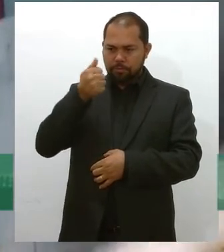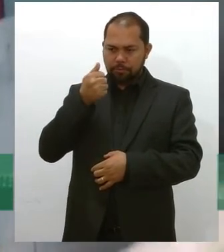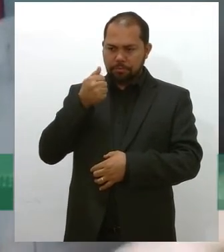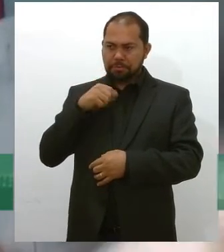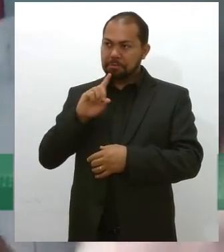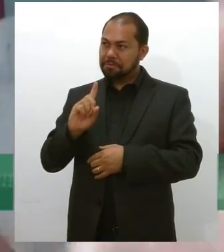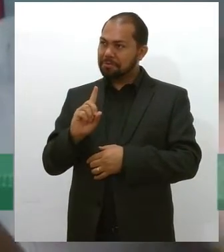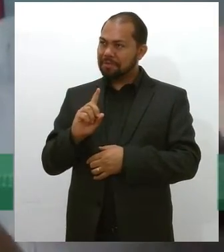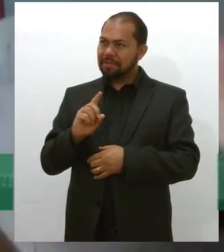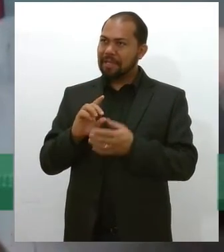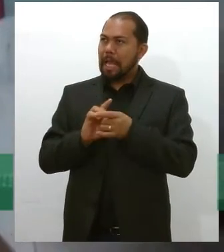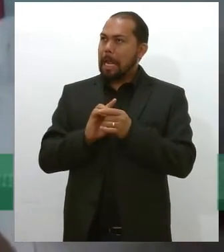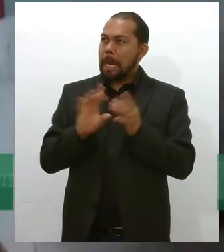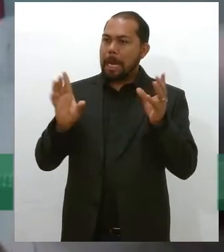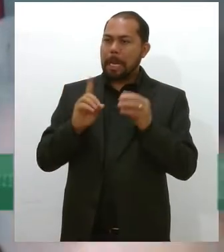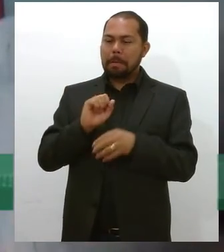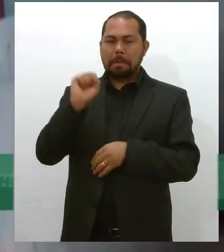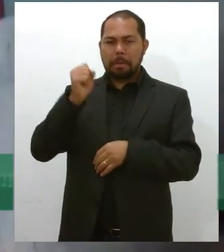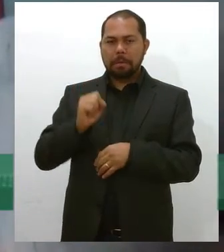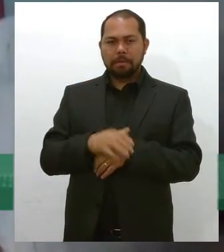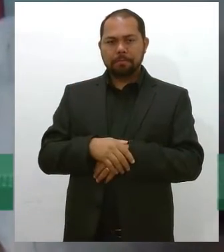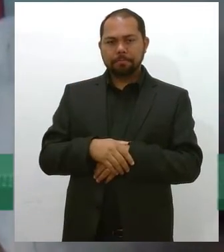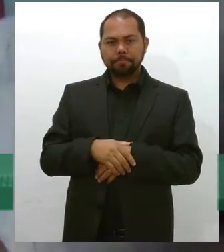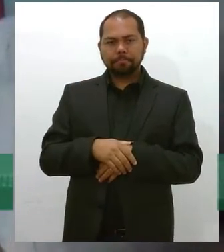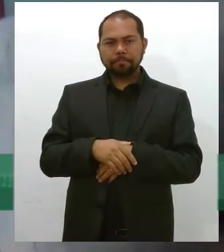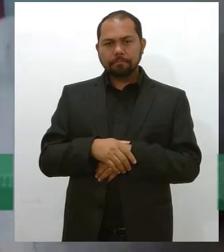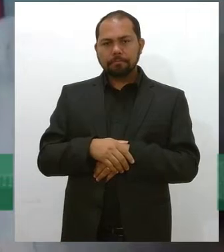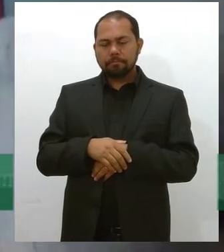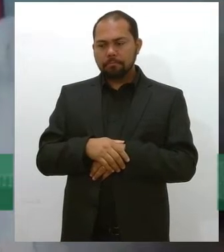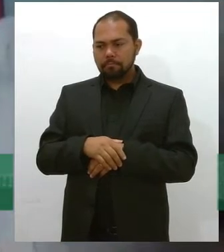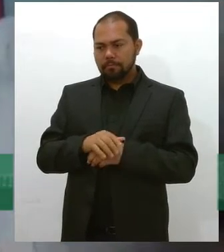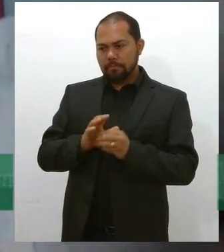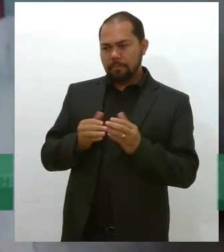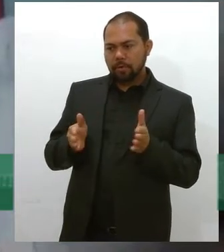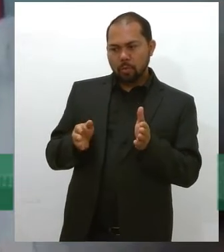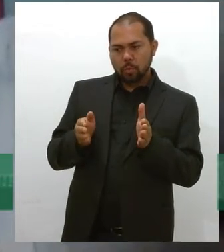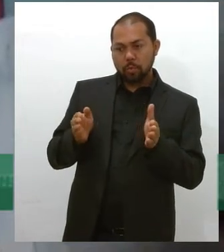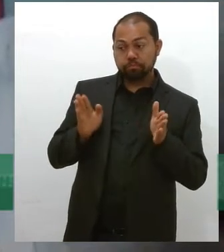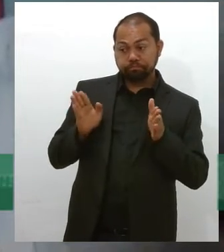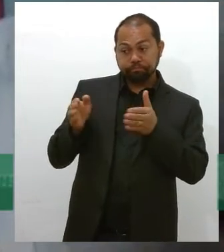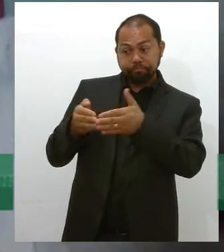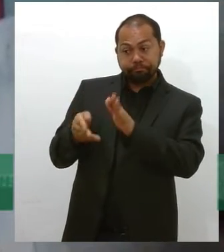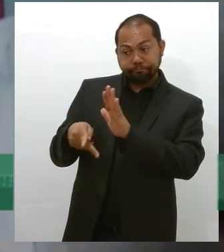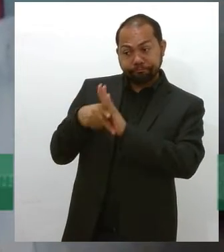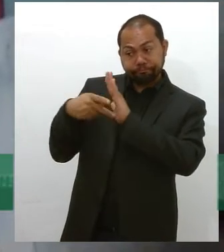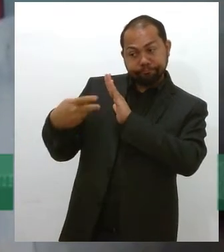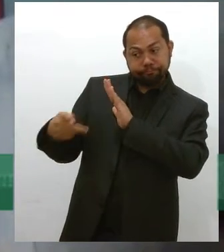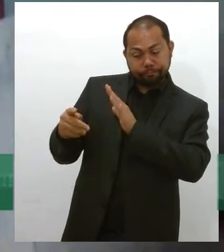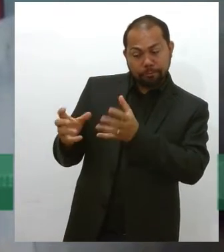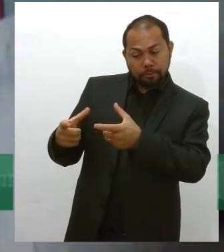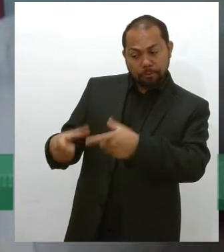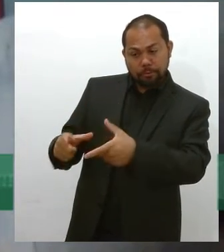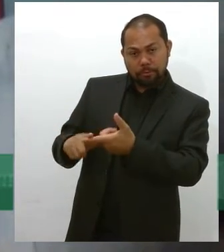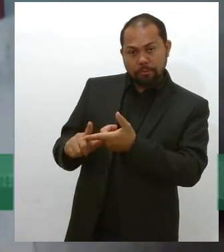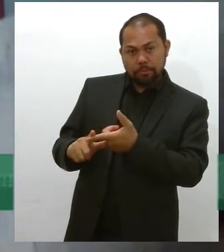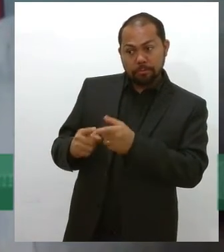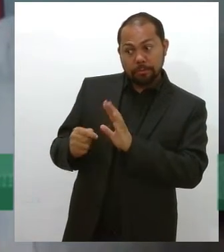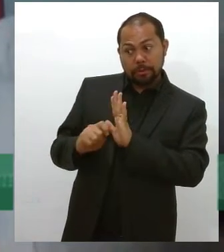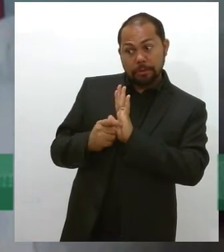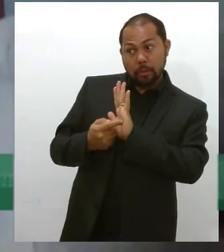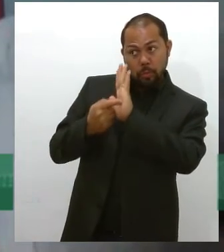geral, foi um grupo muito restrito, aquela região, mas sinaliza, né, que esse projeto da subalternização, essa ideia de,